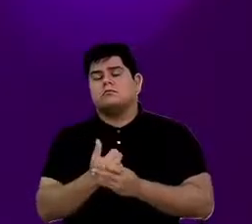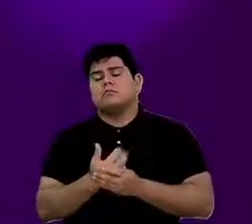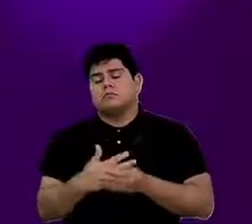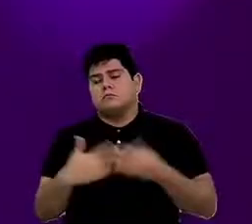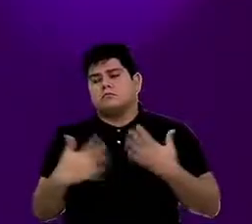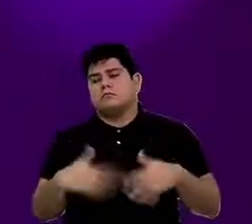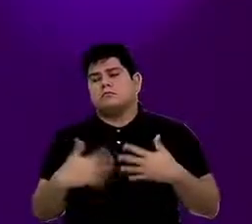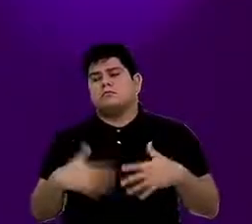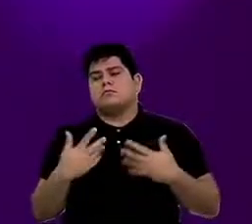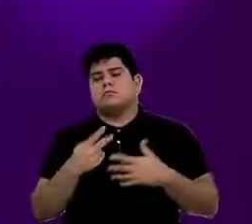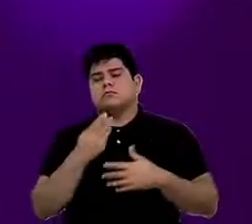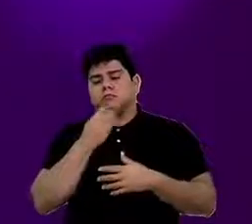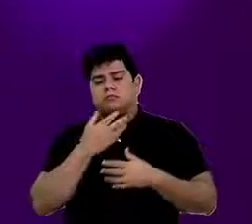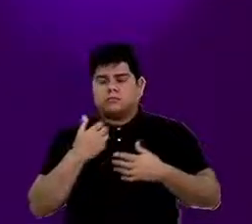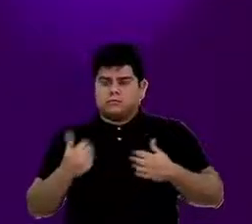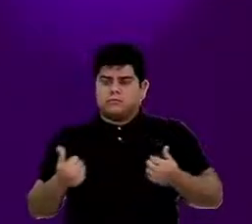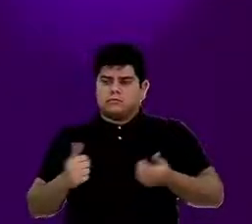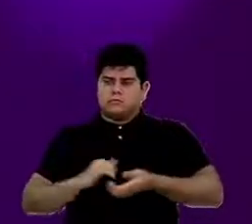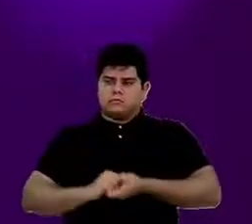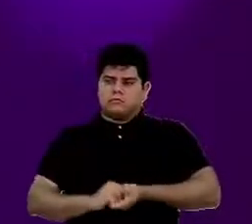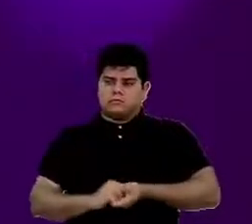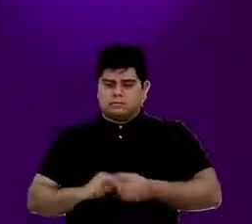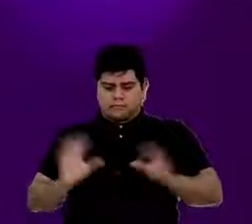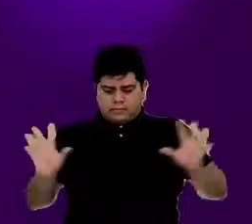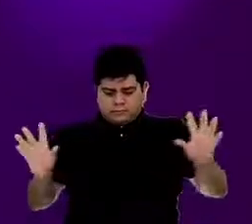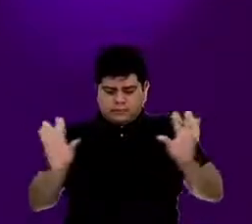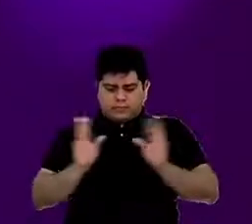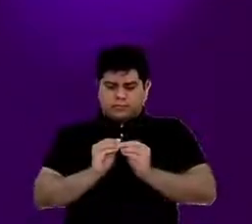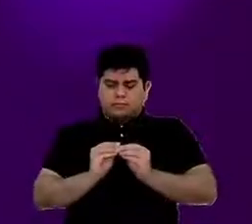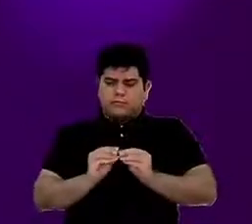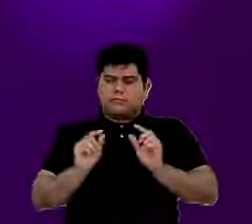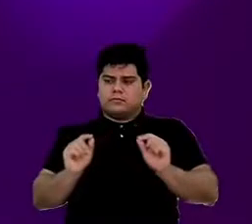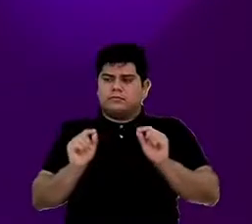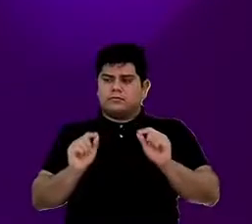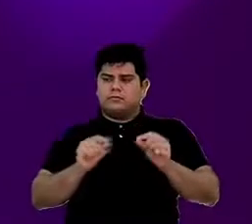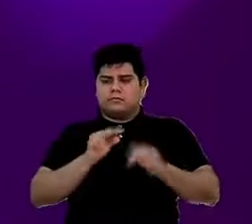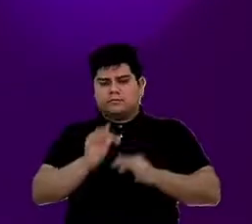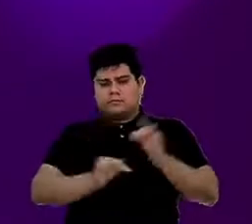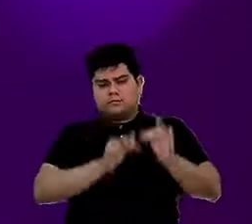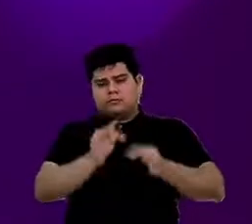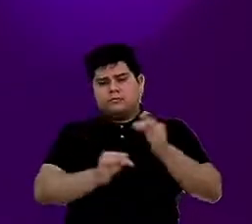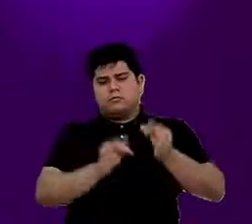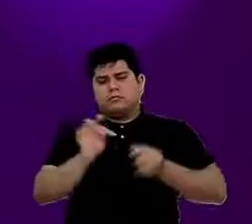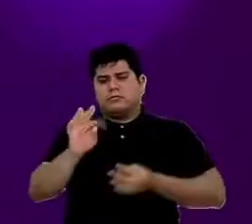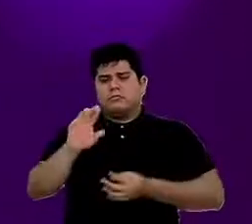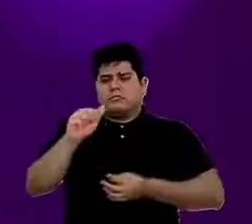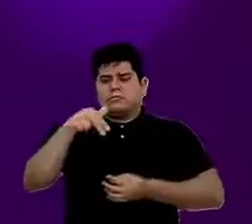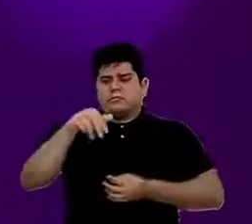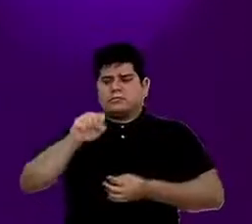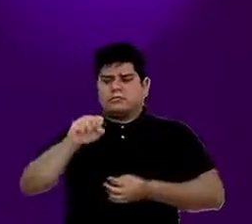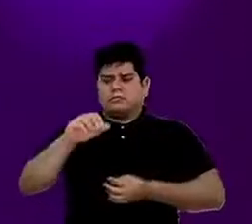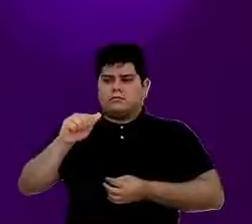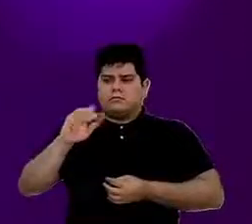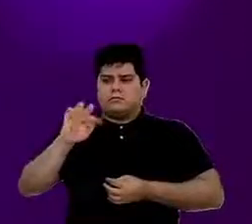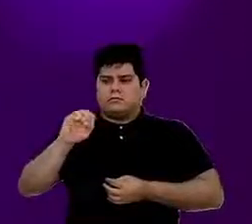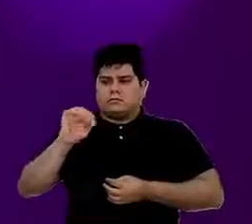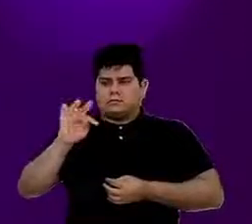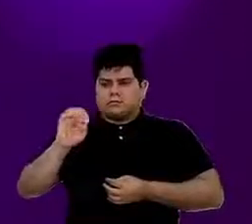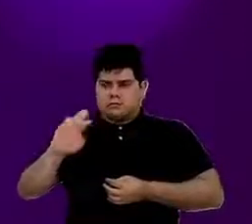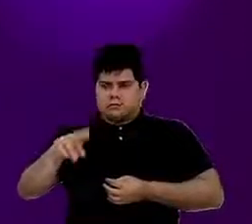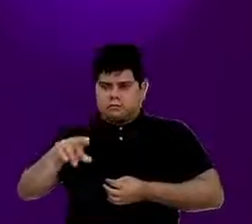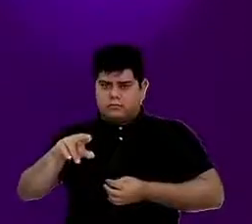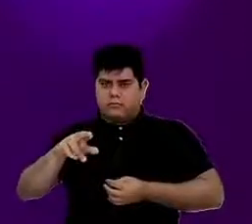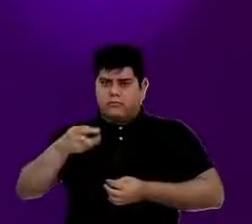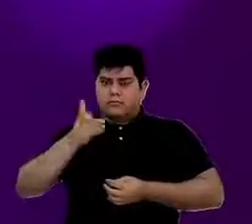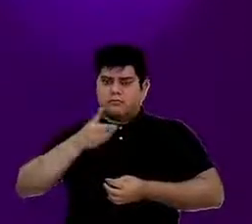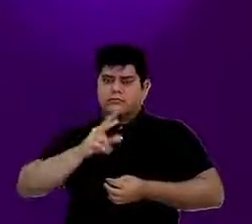bastante promissor. Então, em resumo, né, essa questão da terapia transcatéter para as doenças estruturais, sempre o